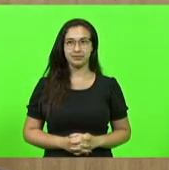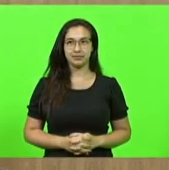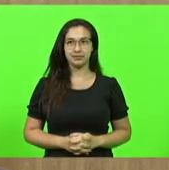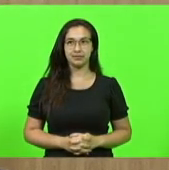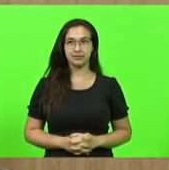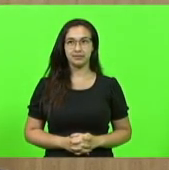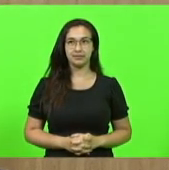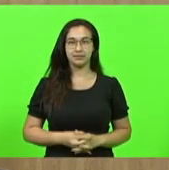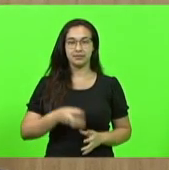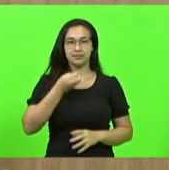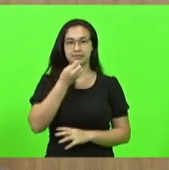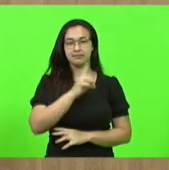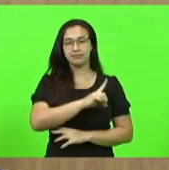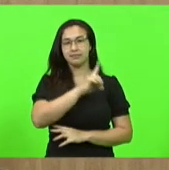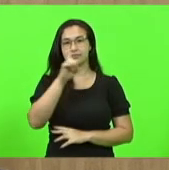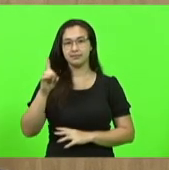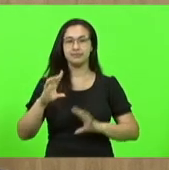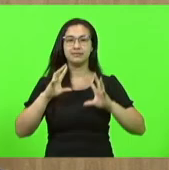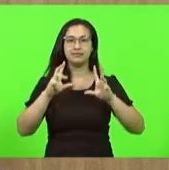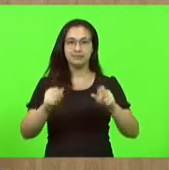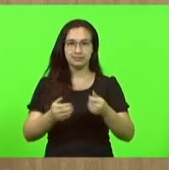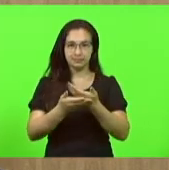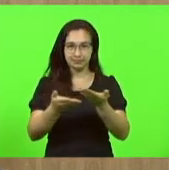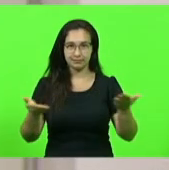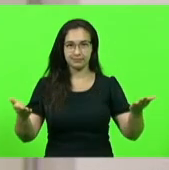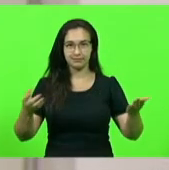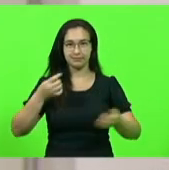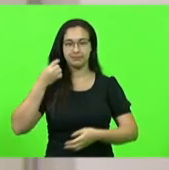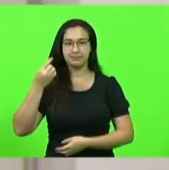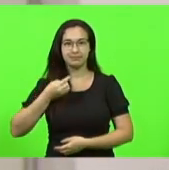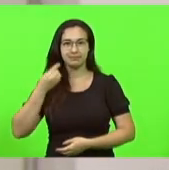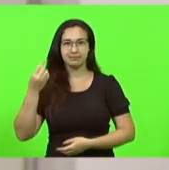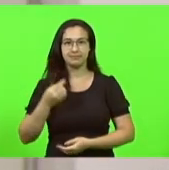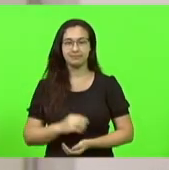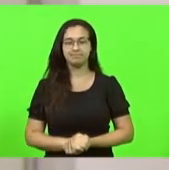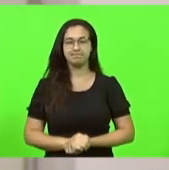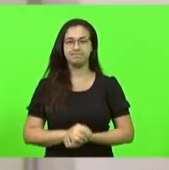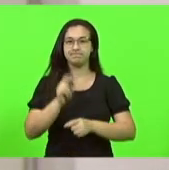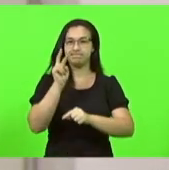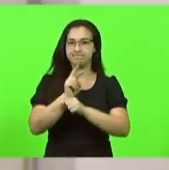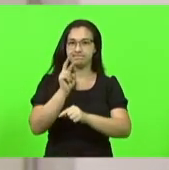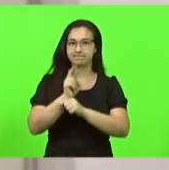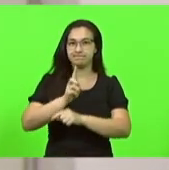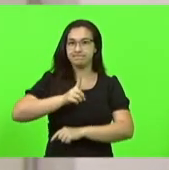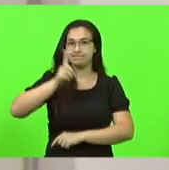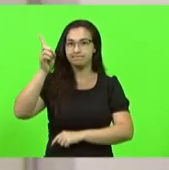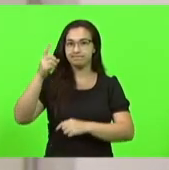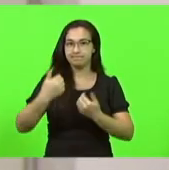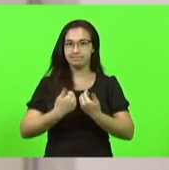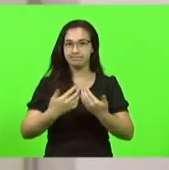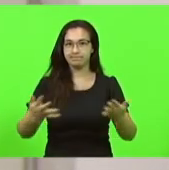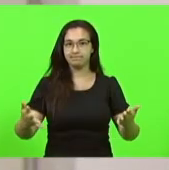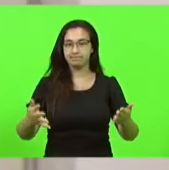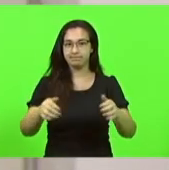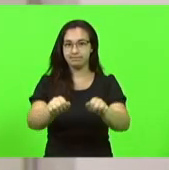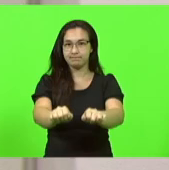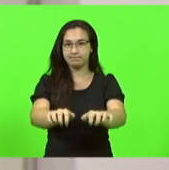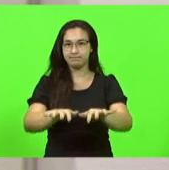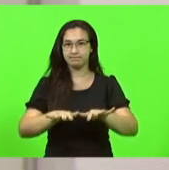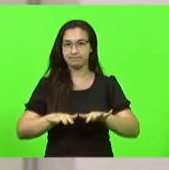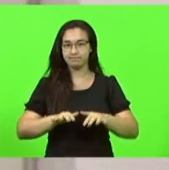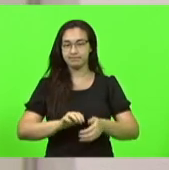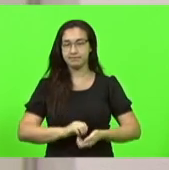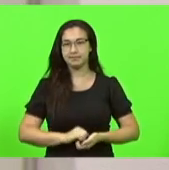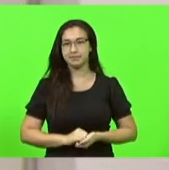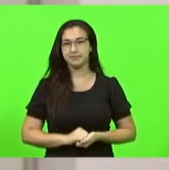Bom dia a todos, colegas deputados. Sob a proteção de Deus, declaro aberta a presente